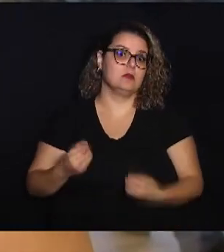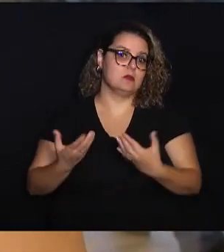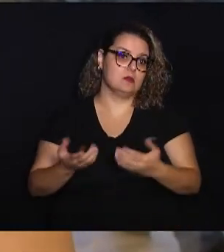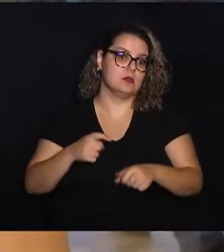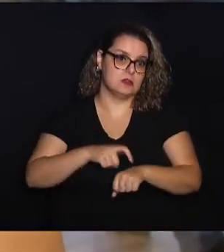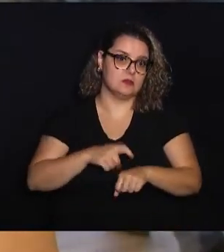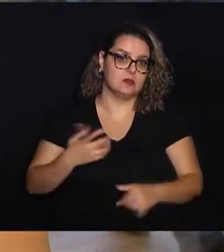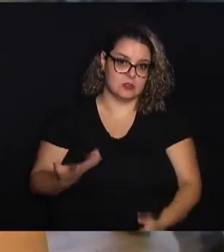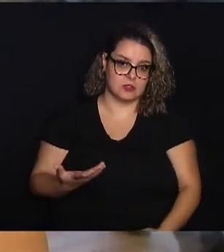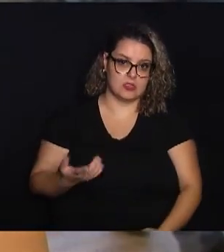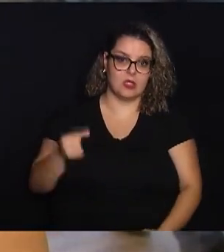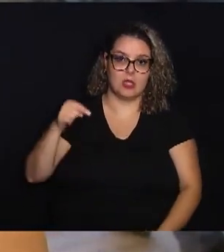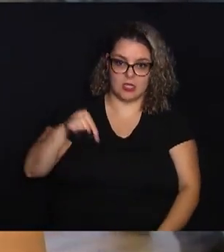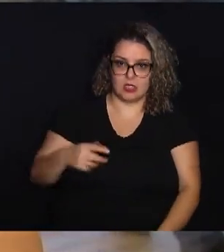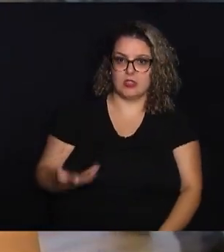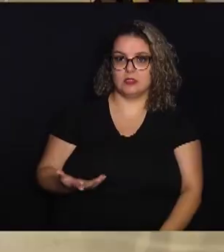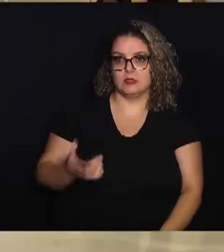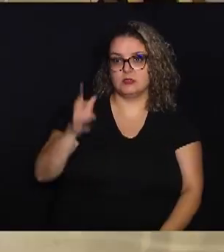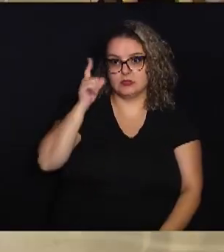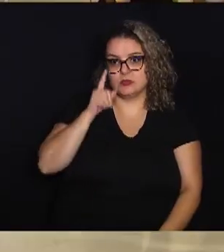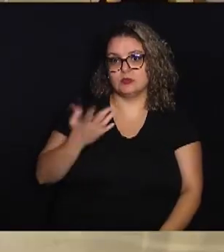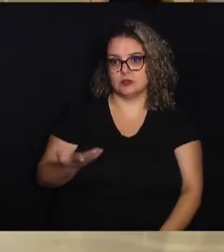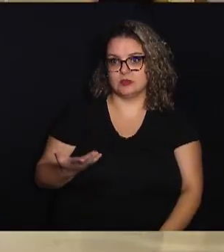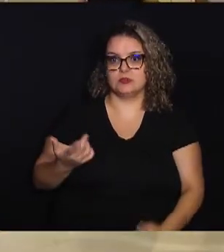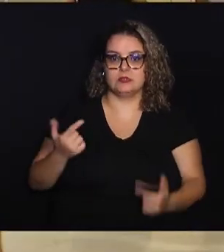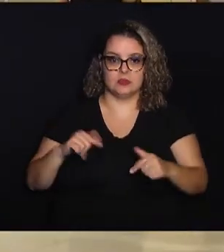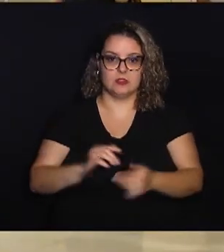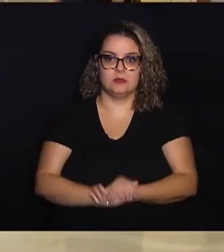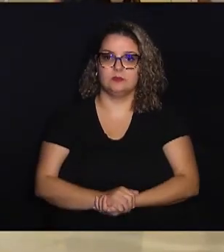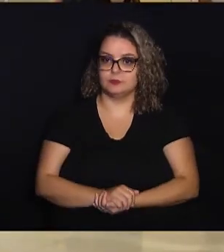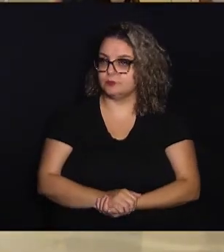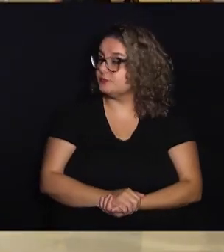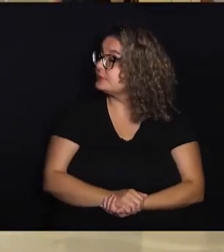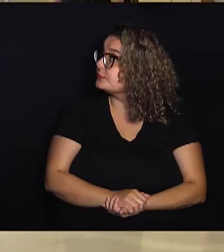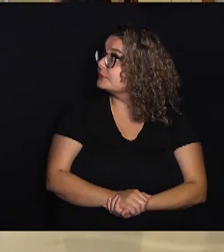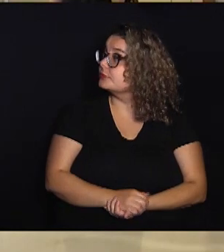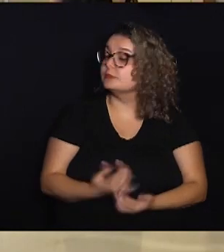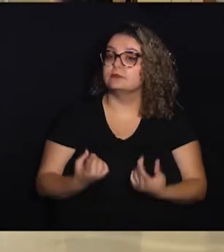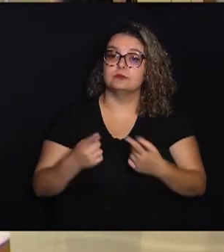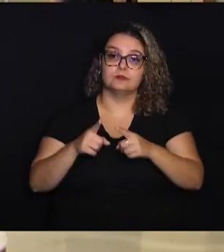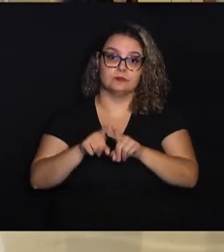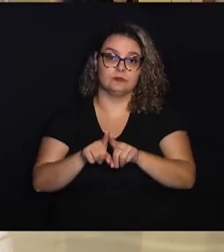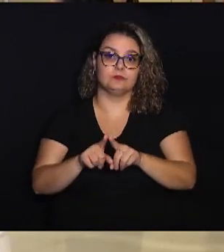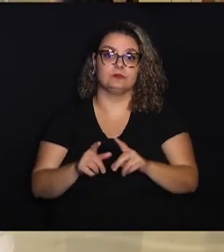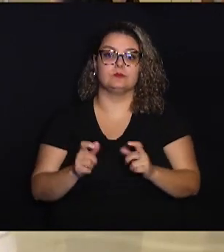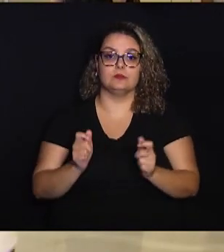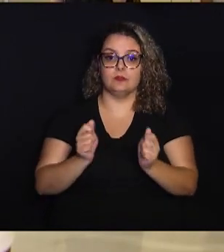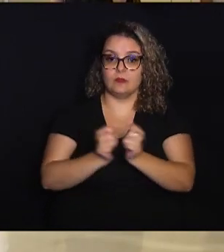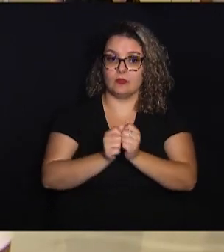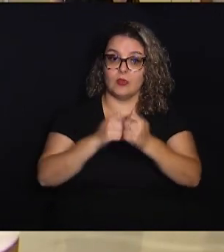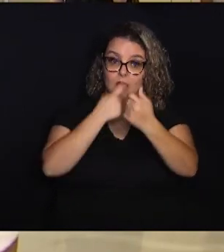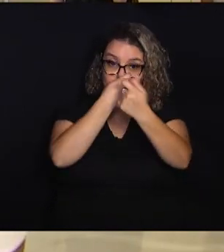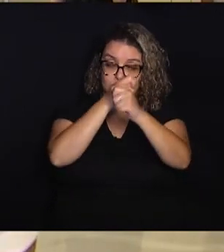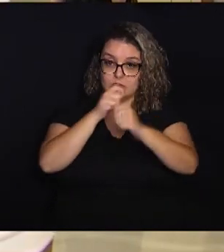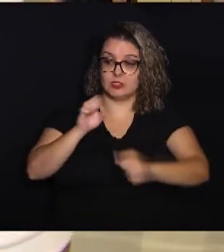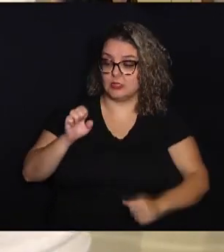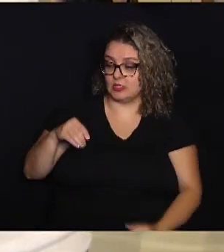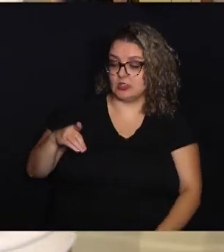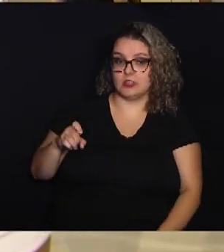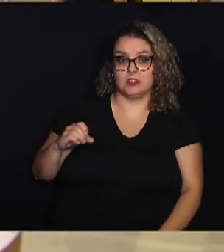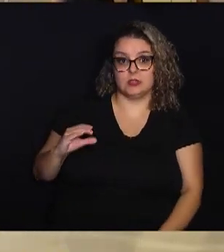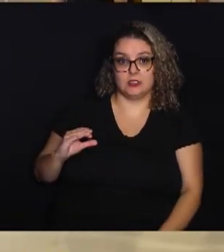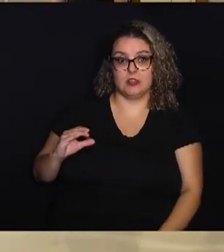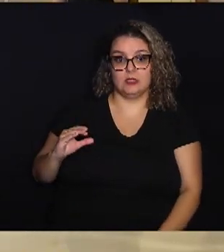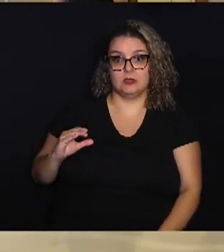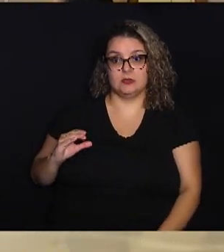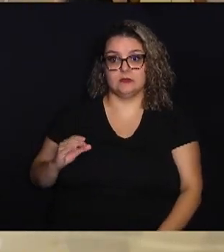momento, foi aqui então que a gente conseguiu esse espaço. E aí essa foi uma parceria que nós fizemos com a PUC, com a INDEC, para trazer informação